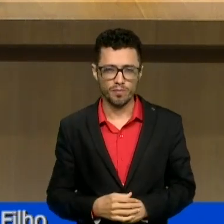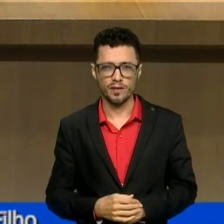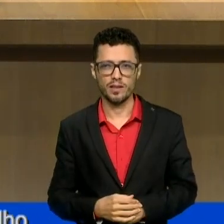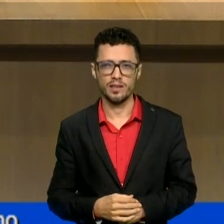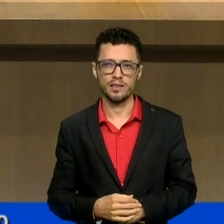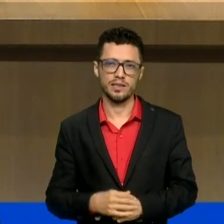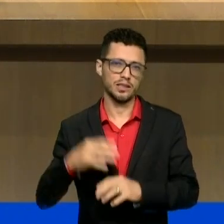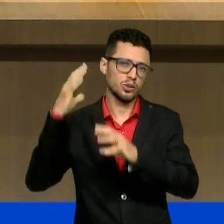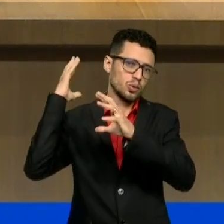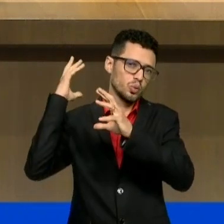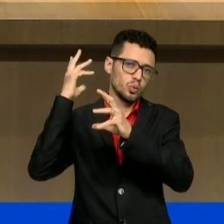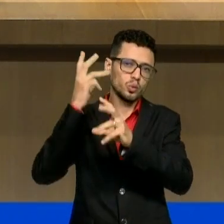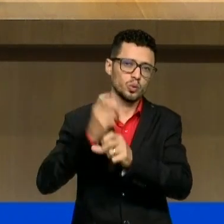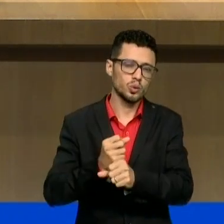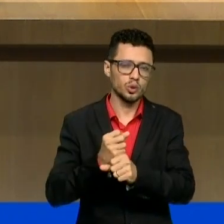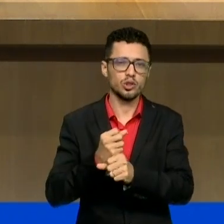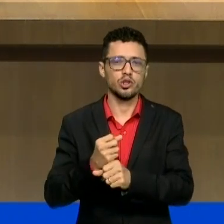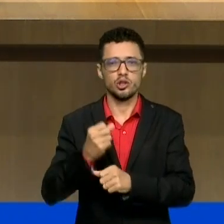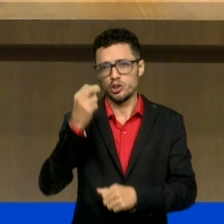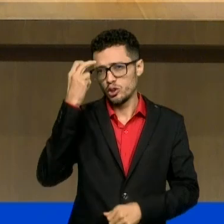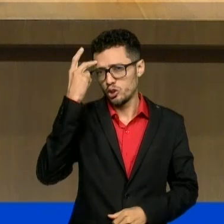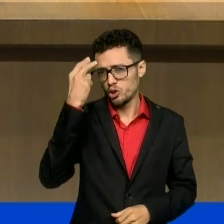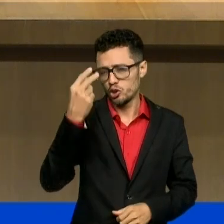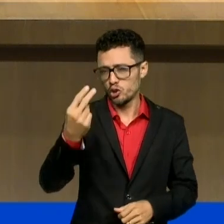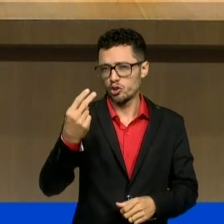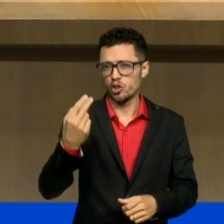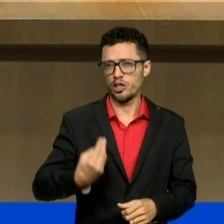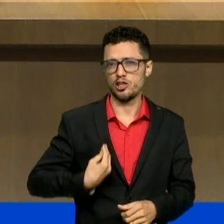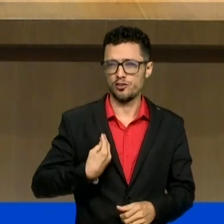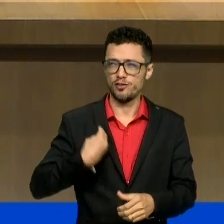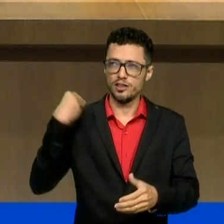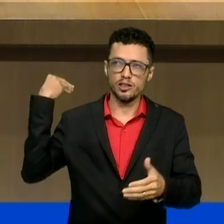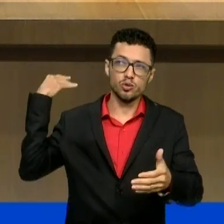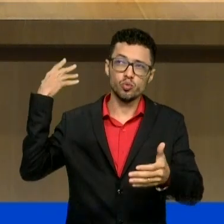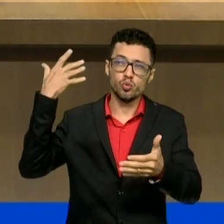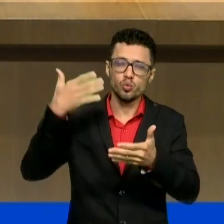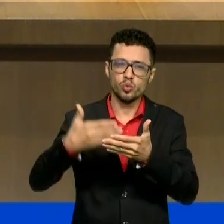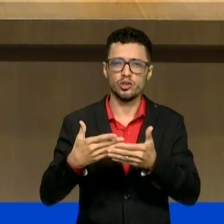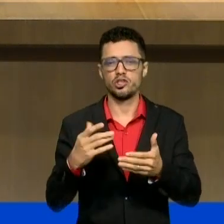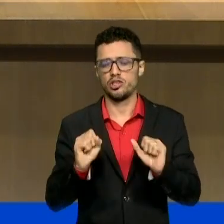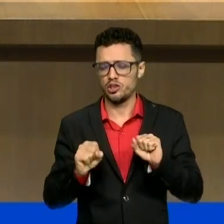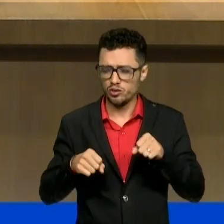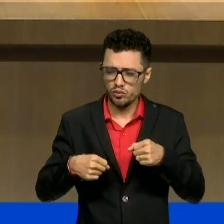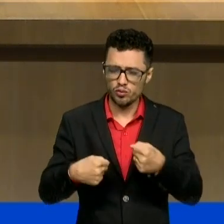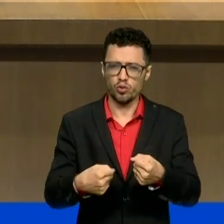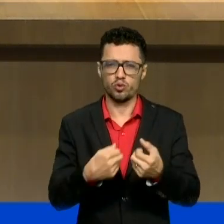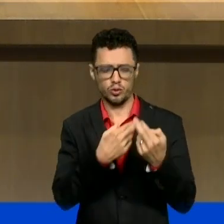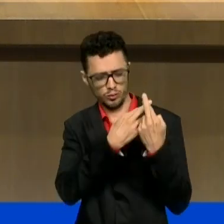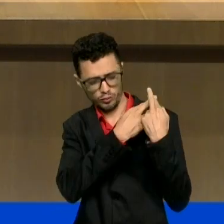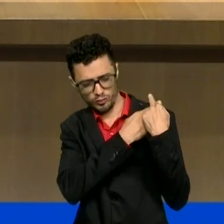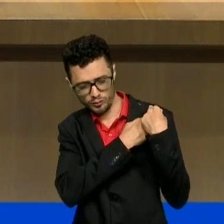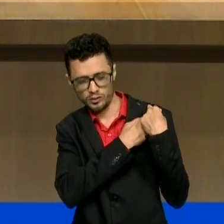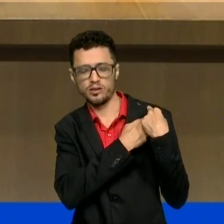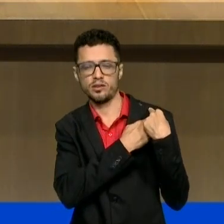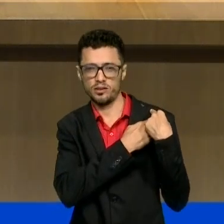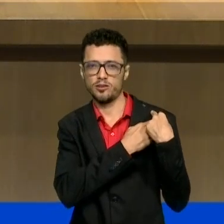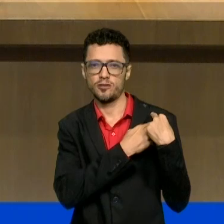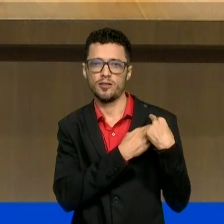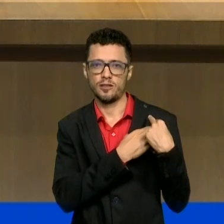trajetória de vida, marcada por dedicação e compromisso, é um exemplo para todos